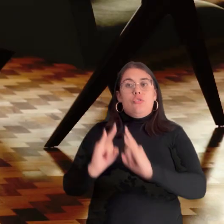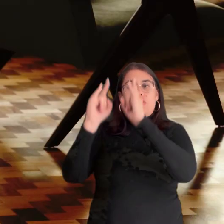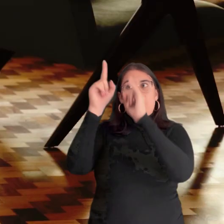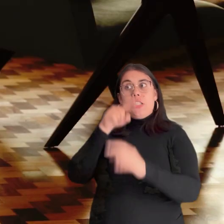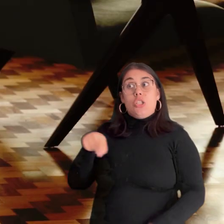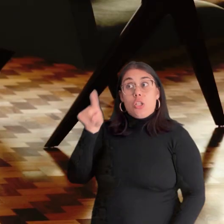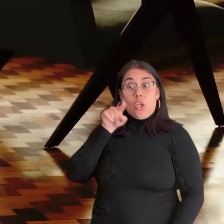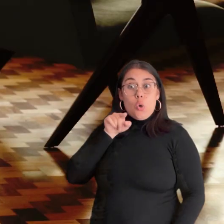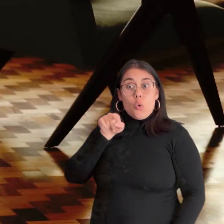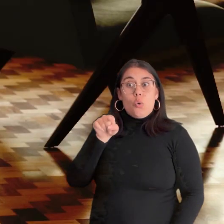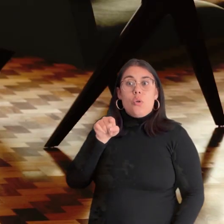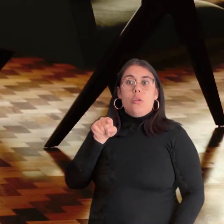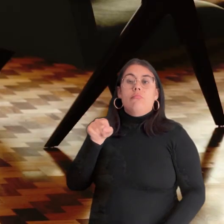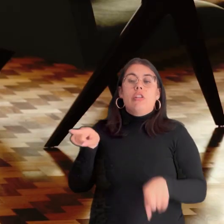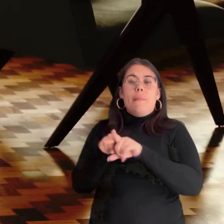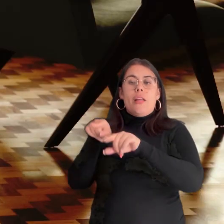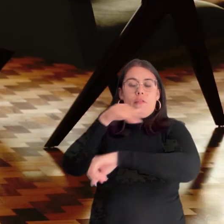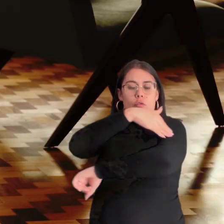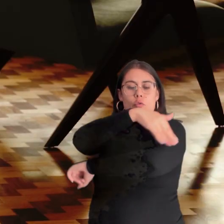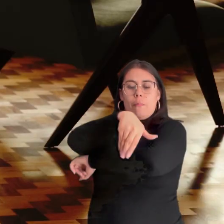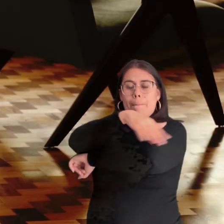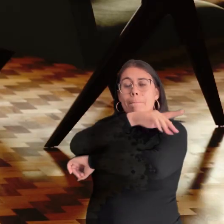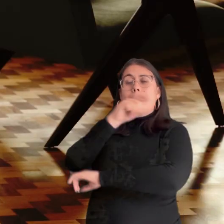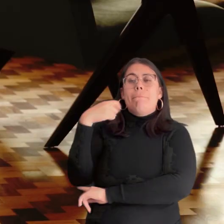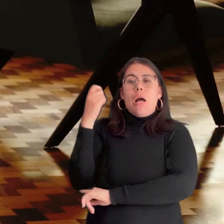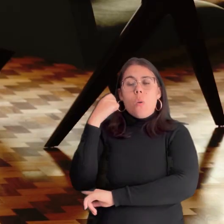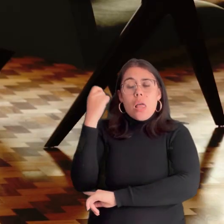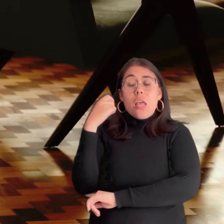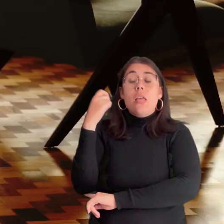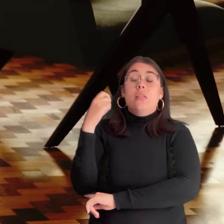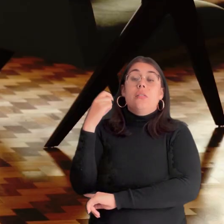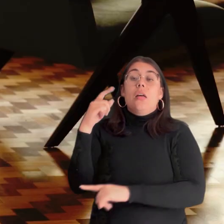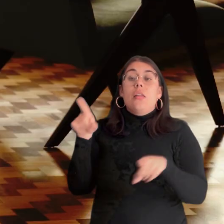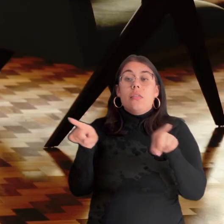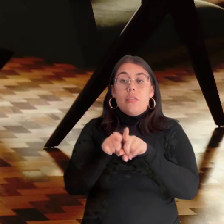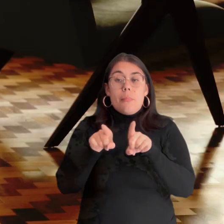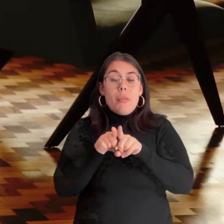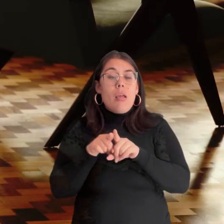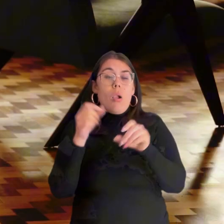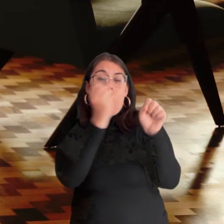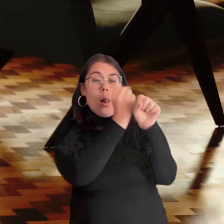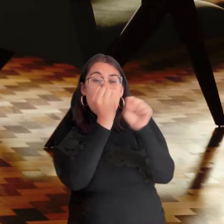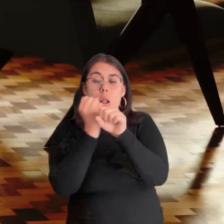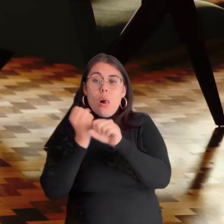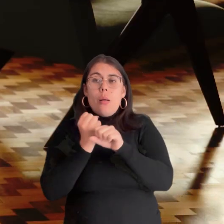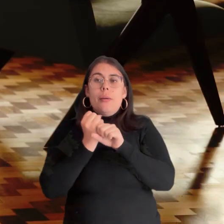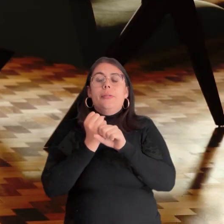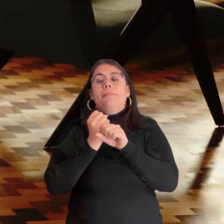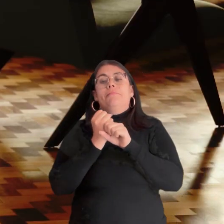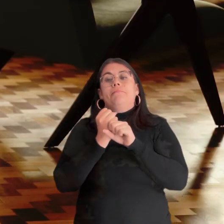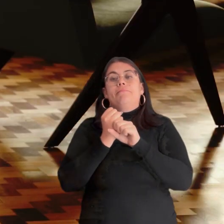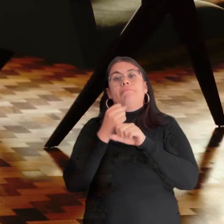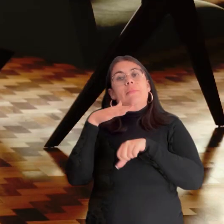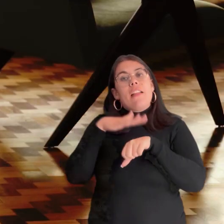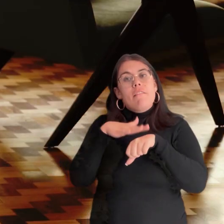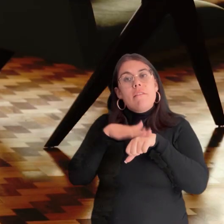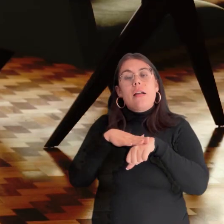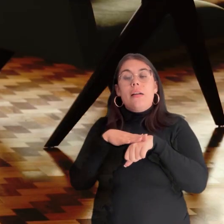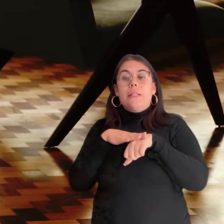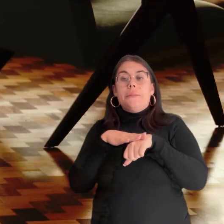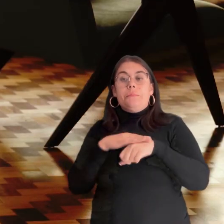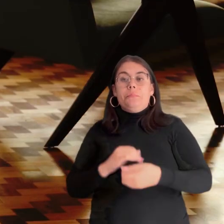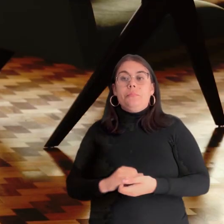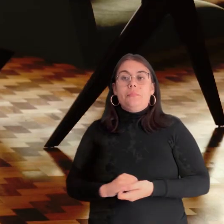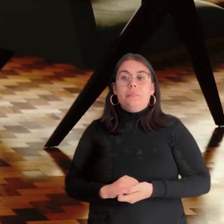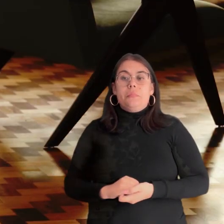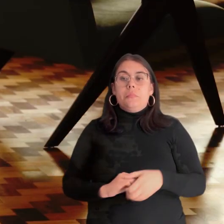a gente pode passar por obras que tem as grelhas, que fazem também esse papel de o Prudência, que tem os terraços, são características